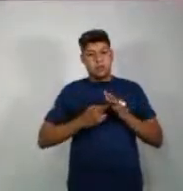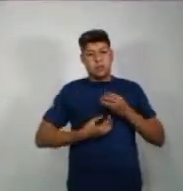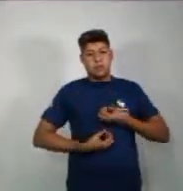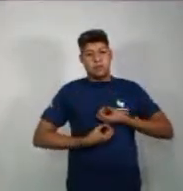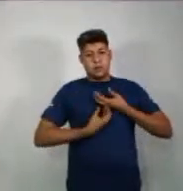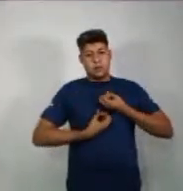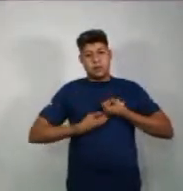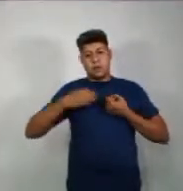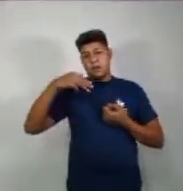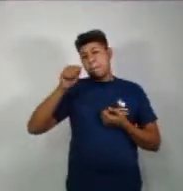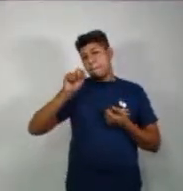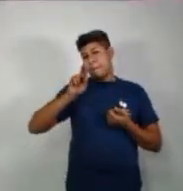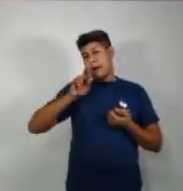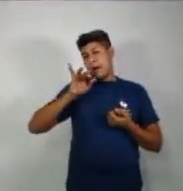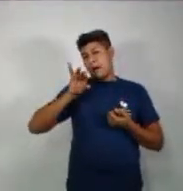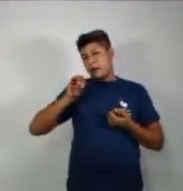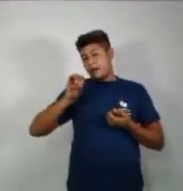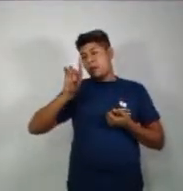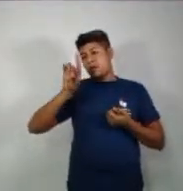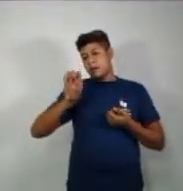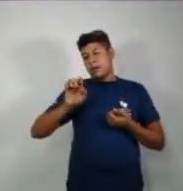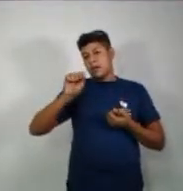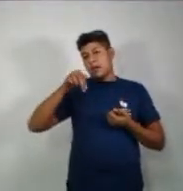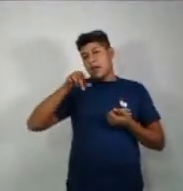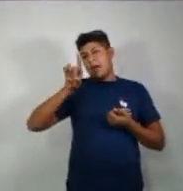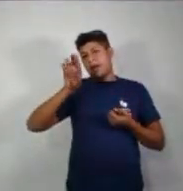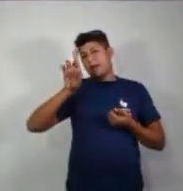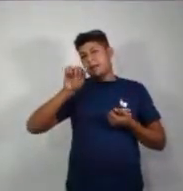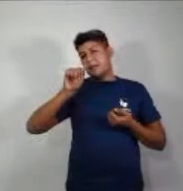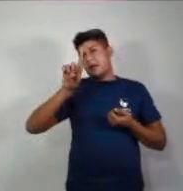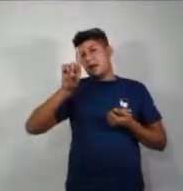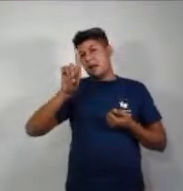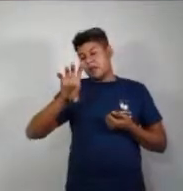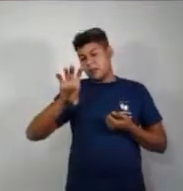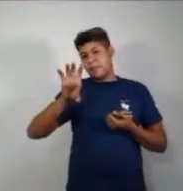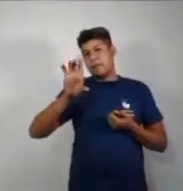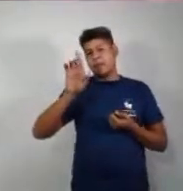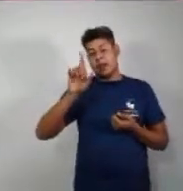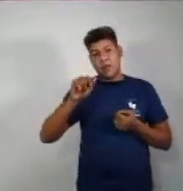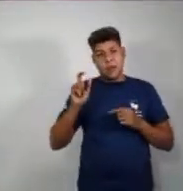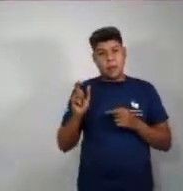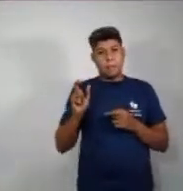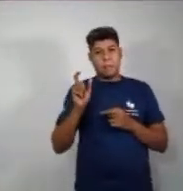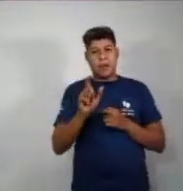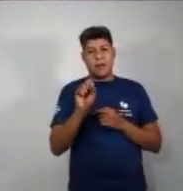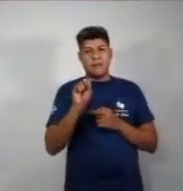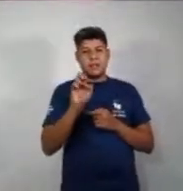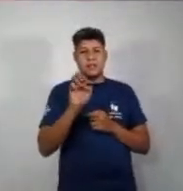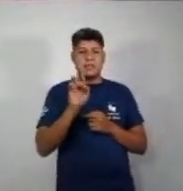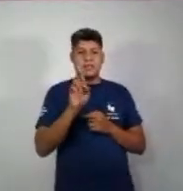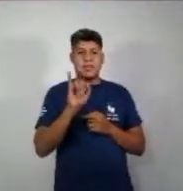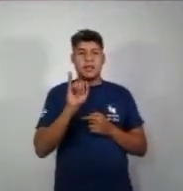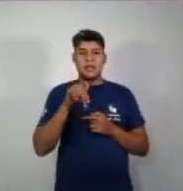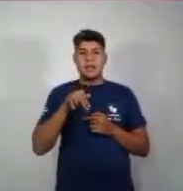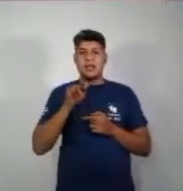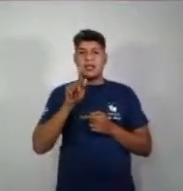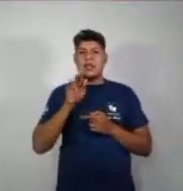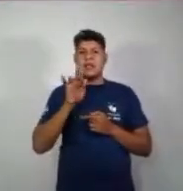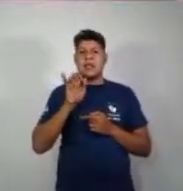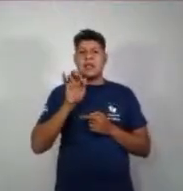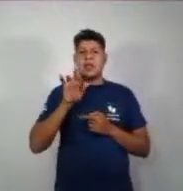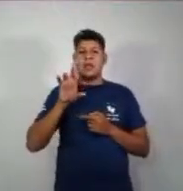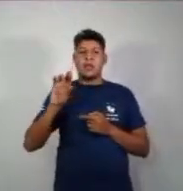de Andrade, que era seringueiro. E essa palavra seringueiro, porque não existe seringa, né, não